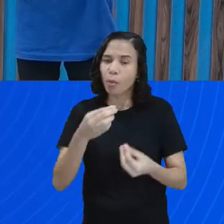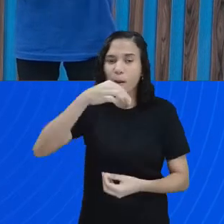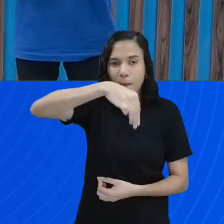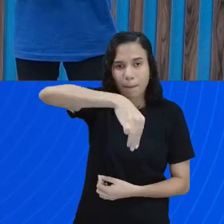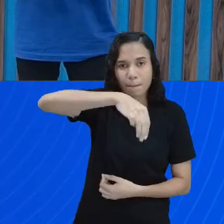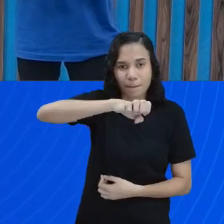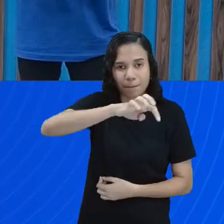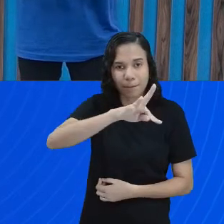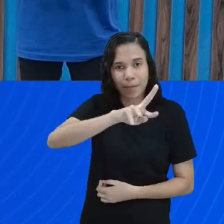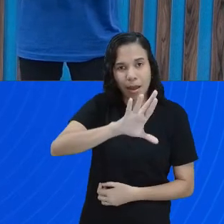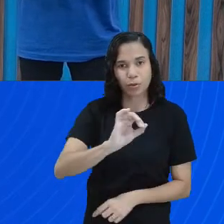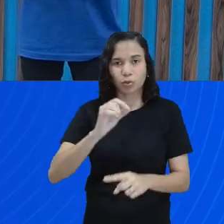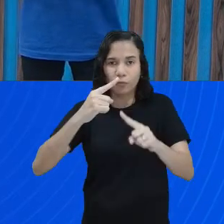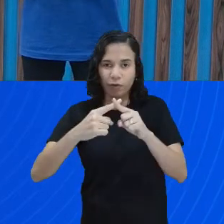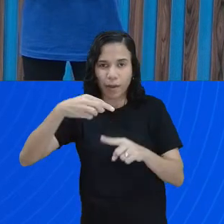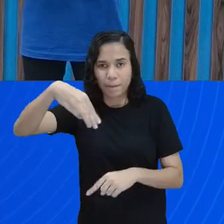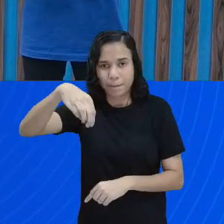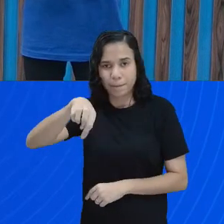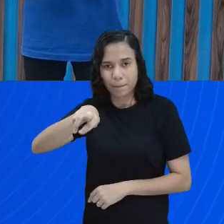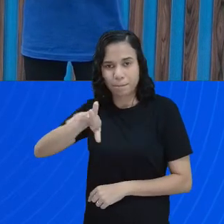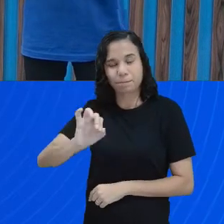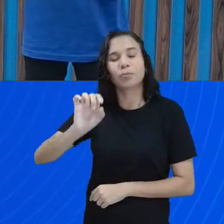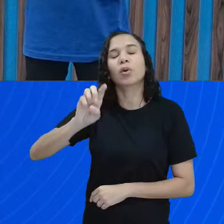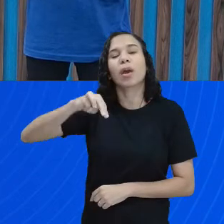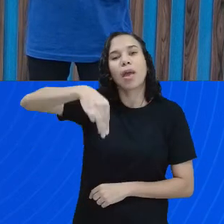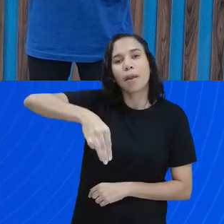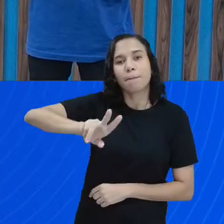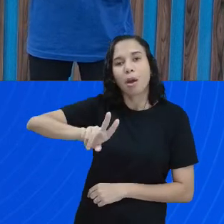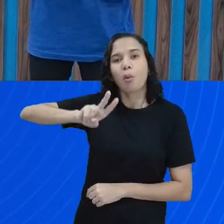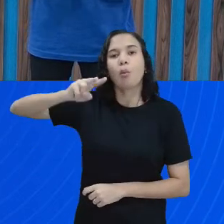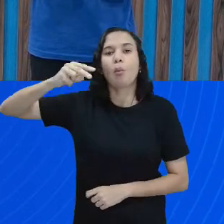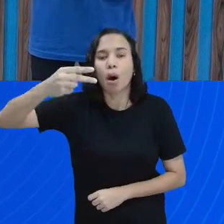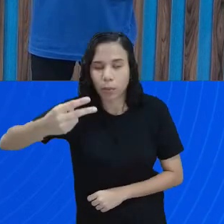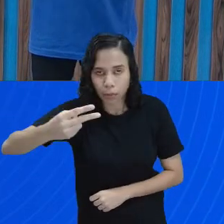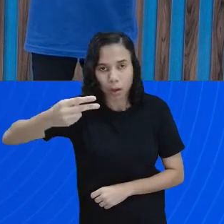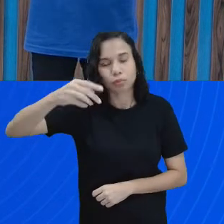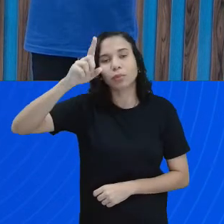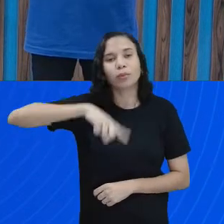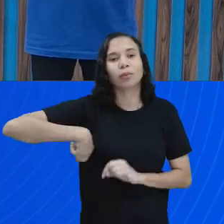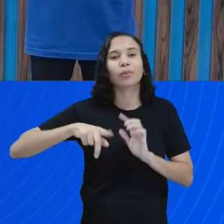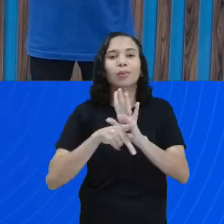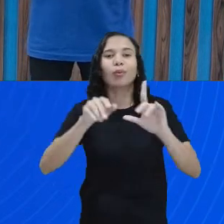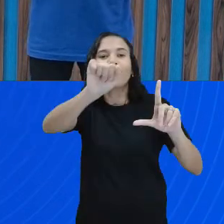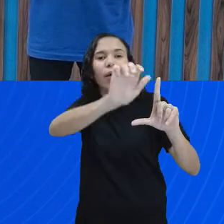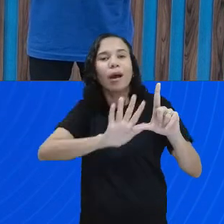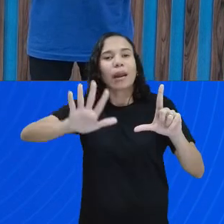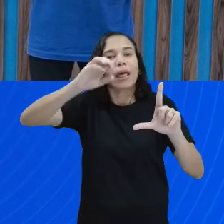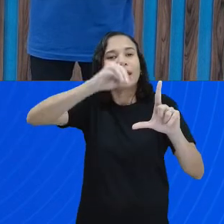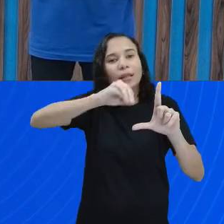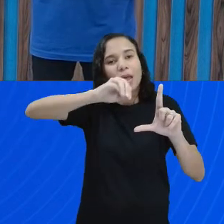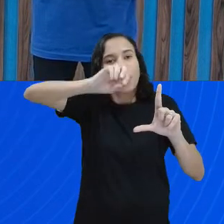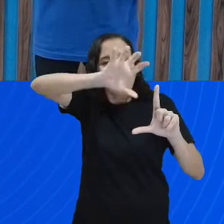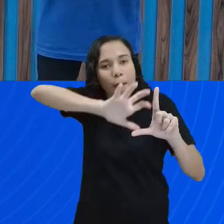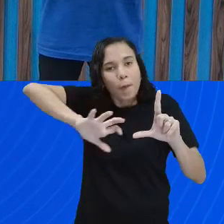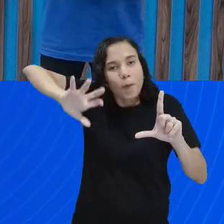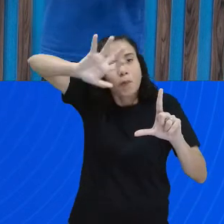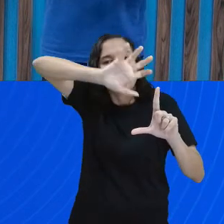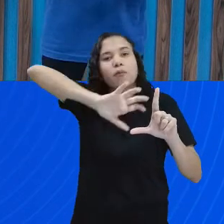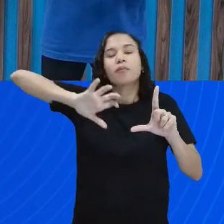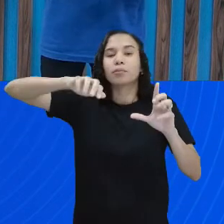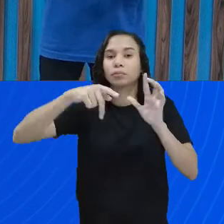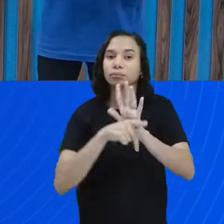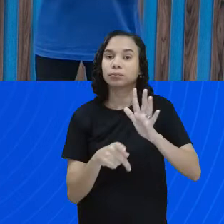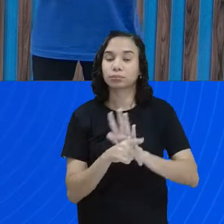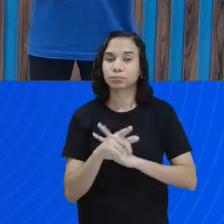metro, a área é metro ao quadrado. Não esquece. Área é a região da ocupação, a região interna